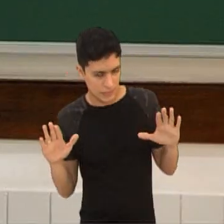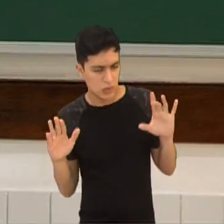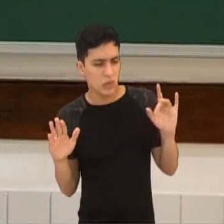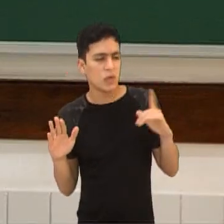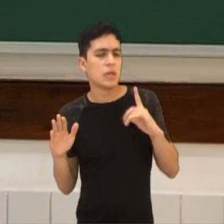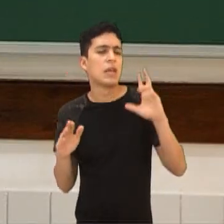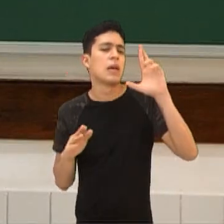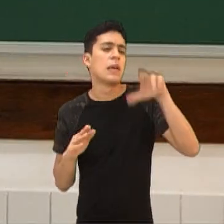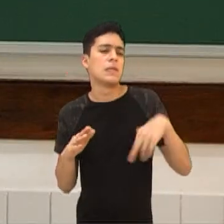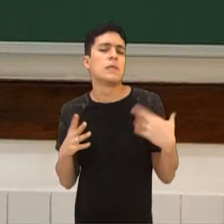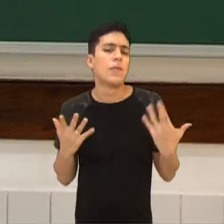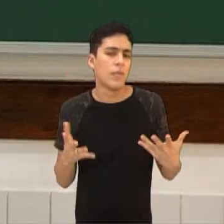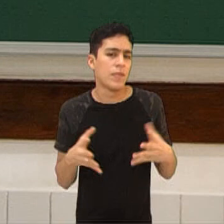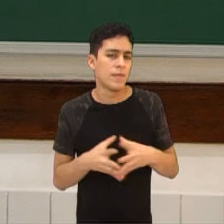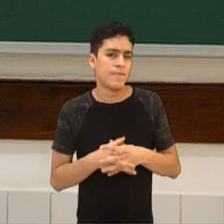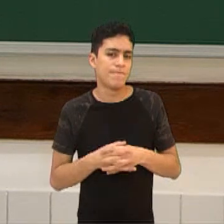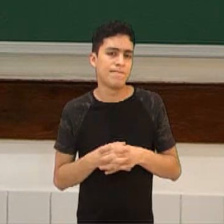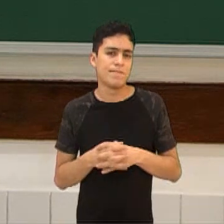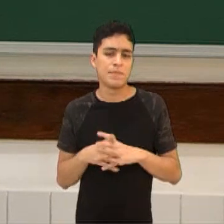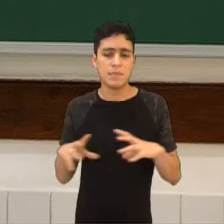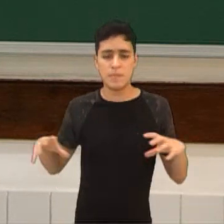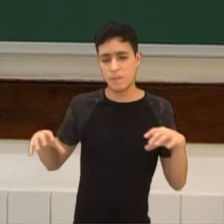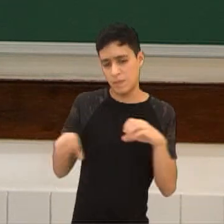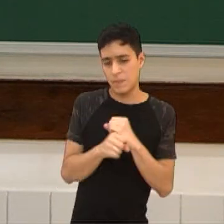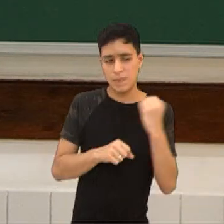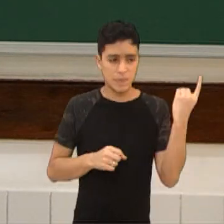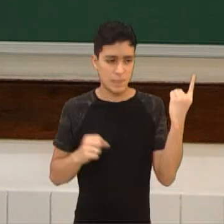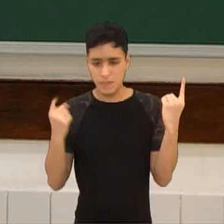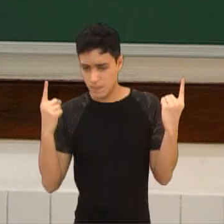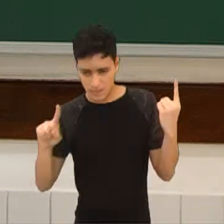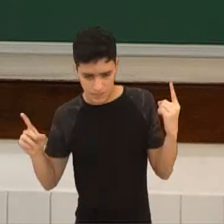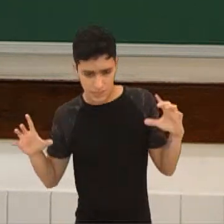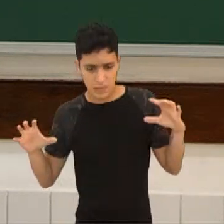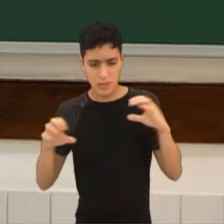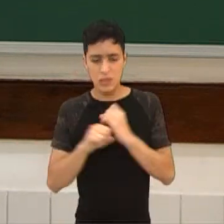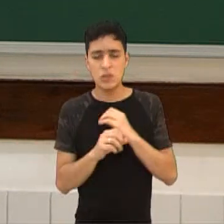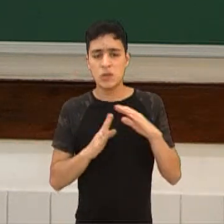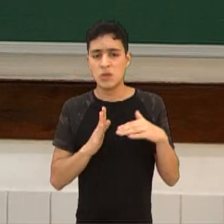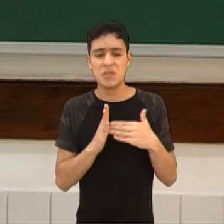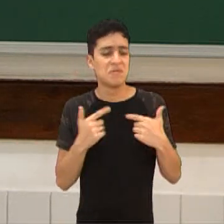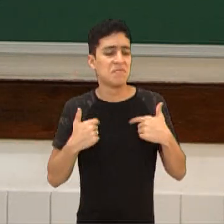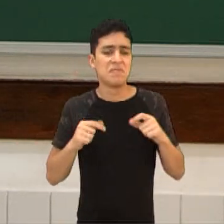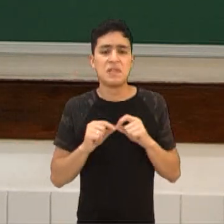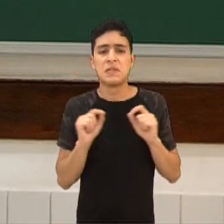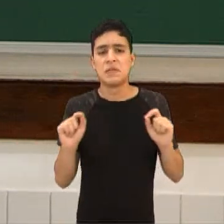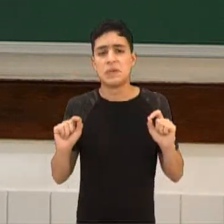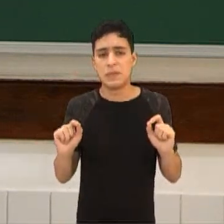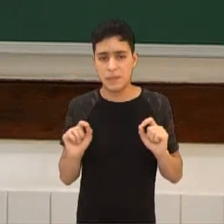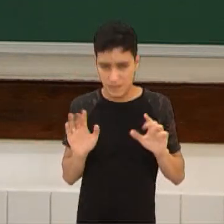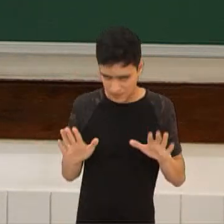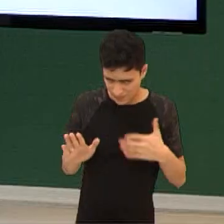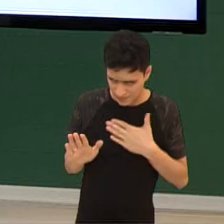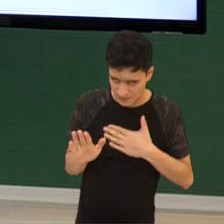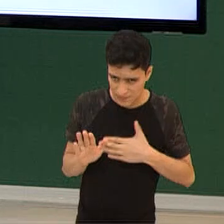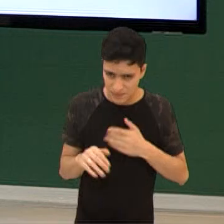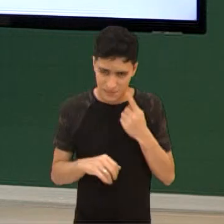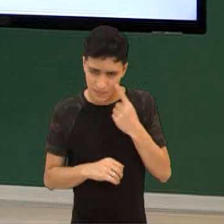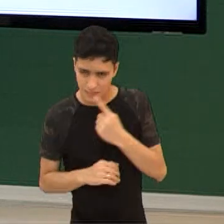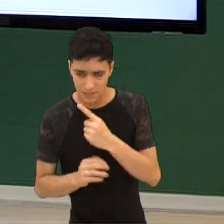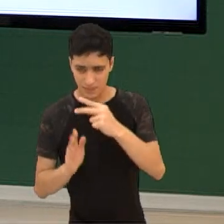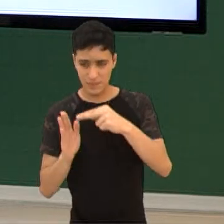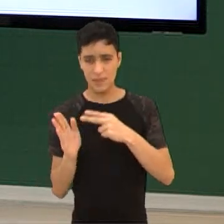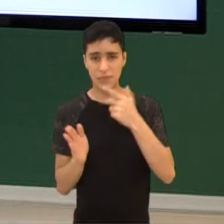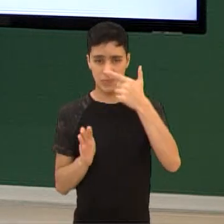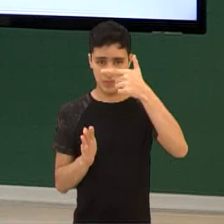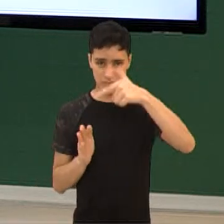tem a razão, a soma do primeiro com o último e a soma de todos os termos. O que eu faço agora? Calma, vamos ler de novo?